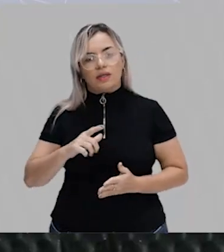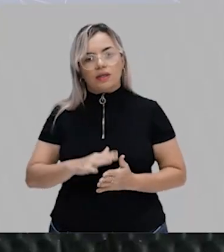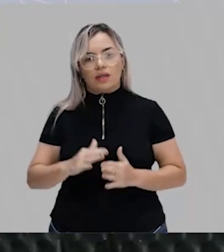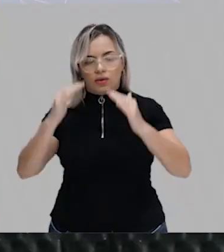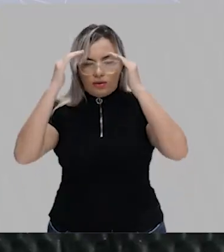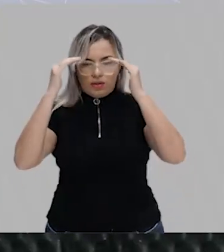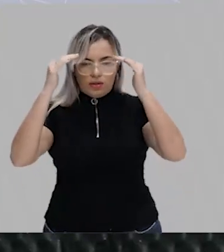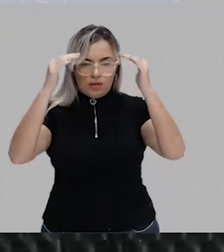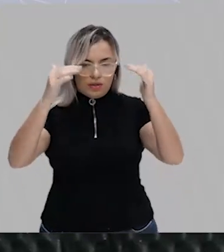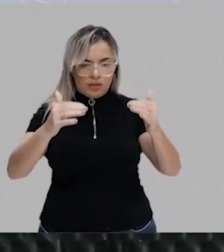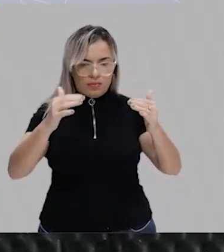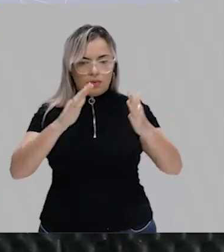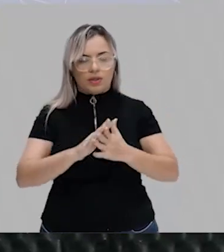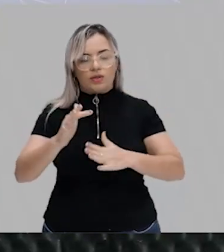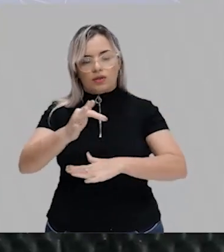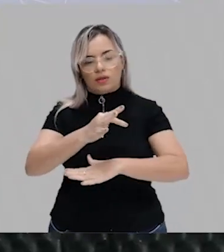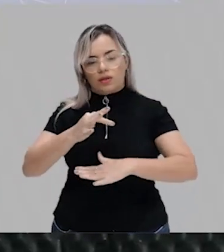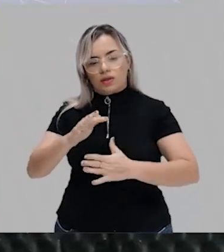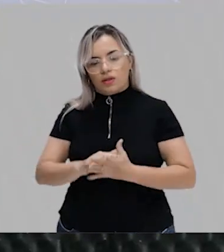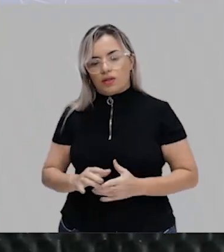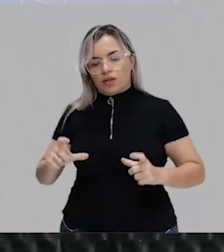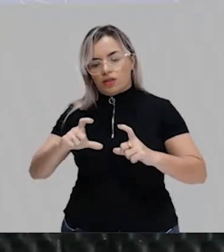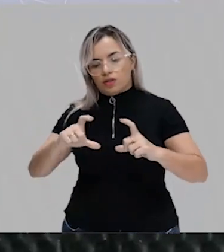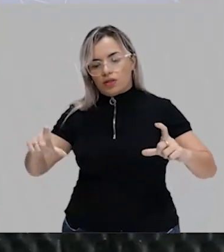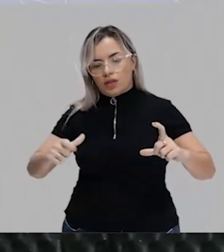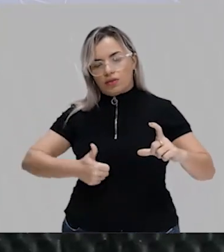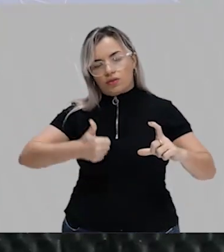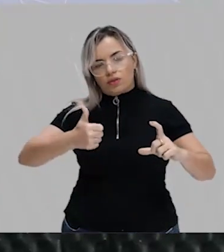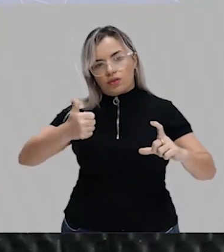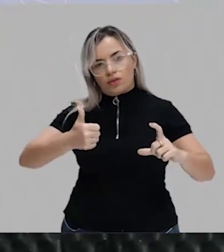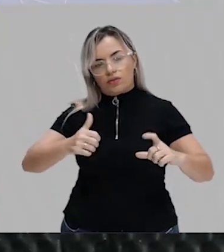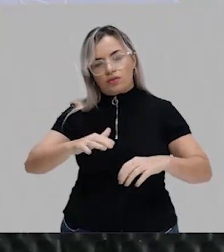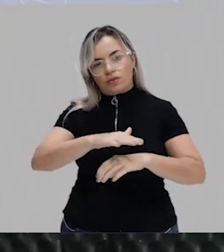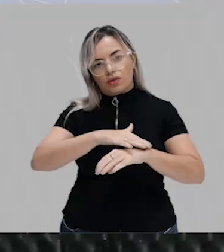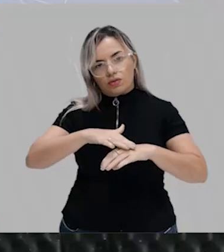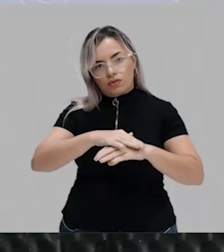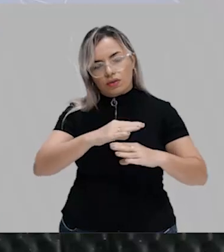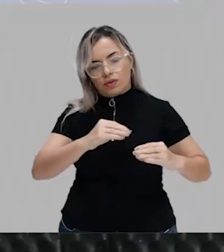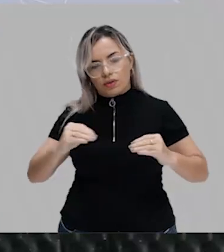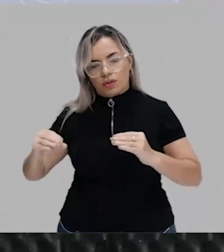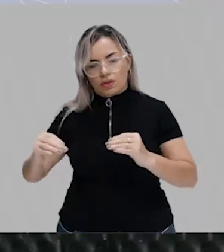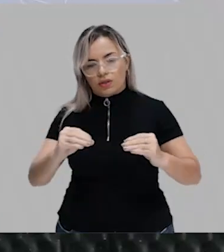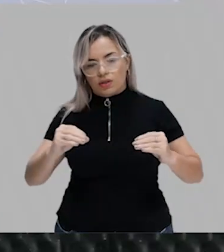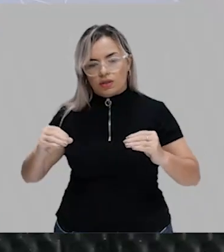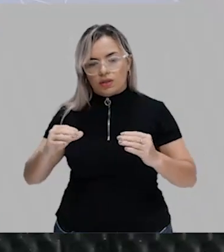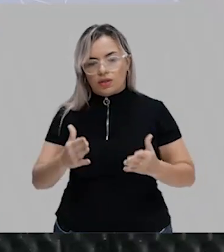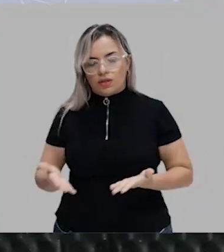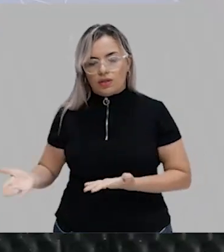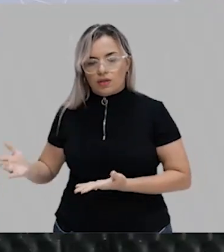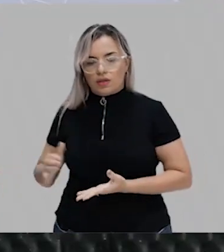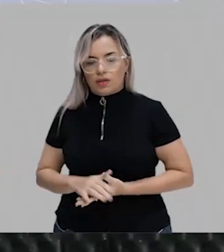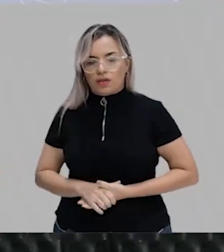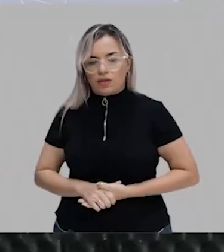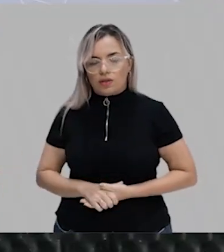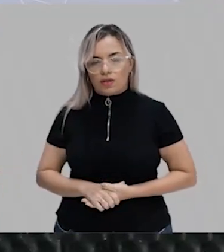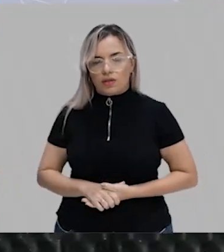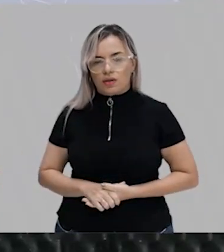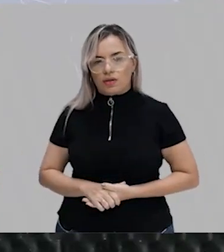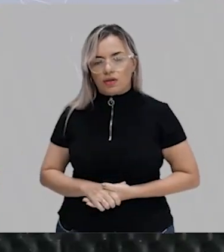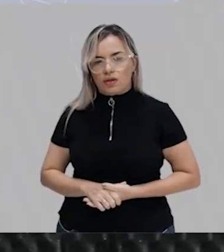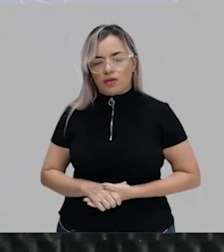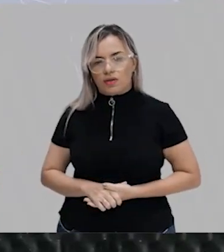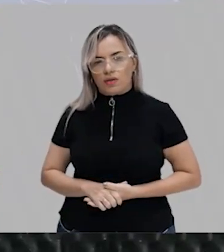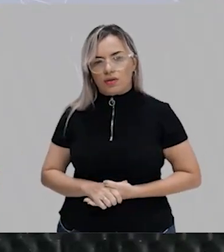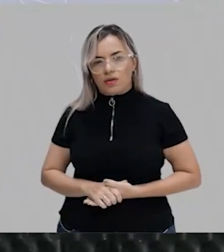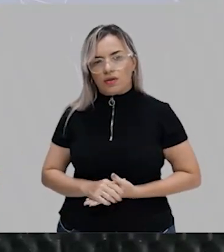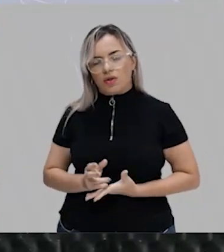uma certa formalidade. Já nesse caso aqui, quando eu digo assim, voy tirando, né? Vou levando,